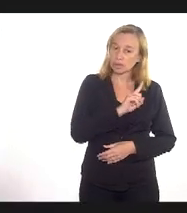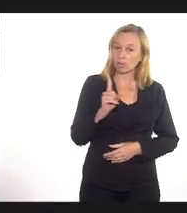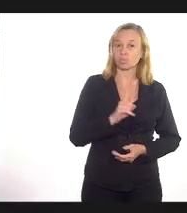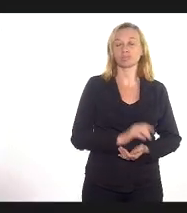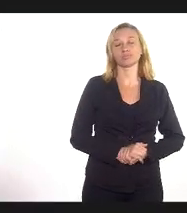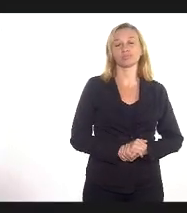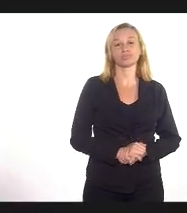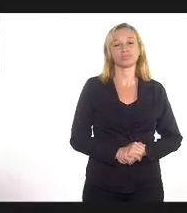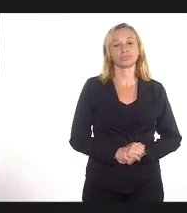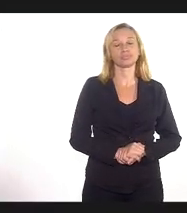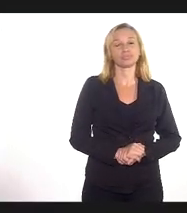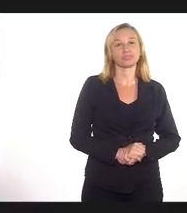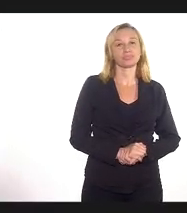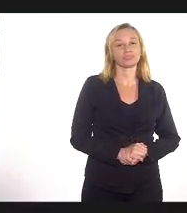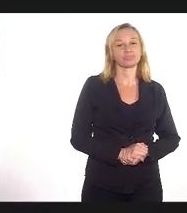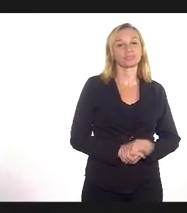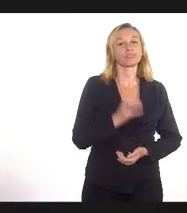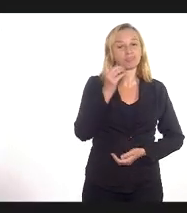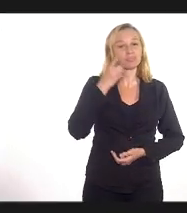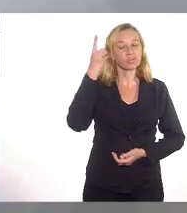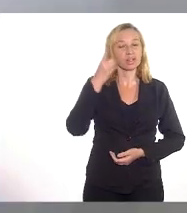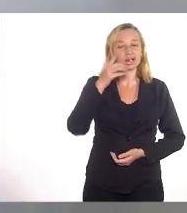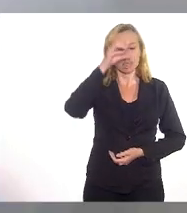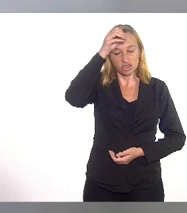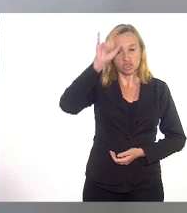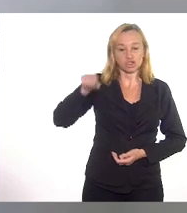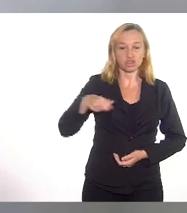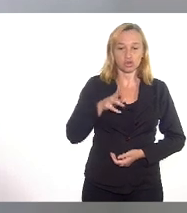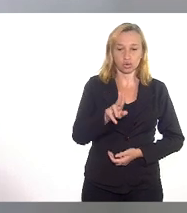não. Deputada Tia Ju.